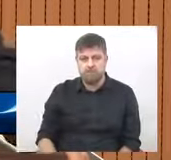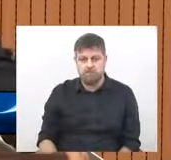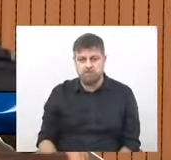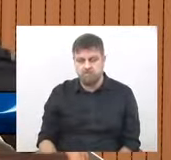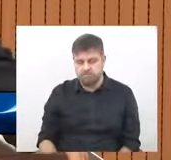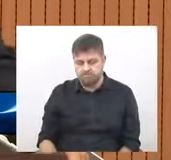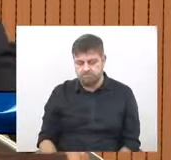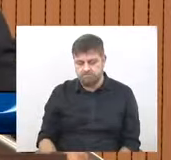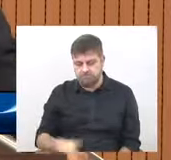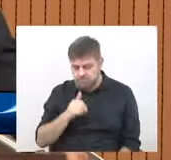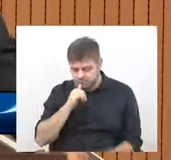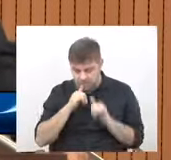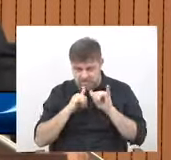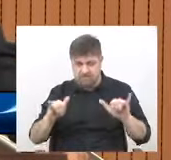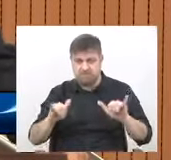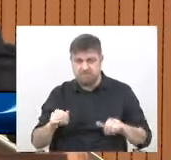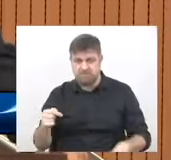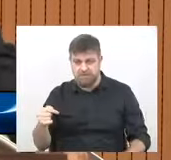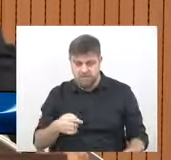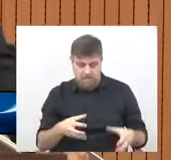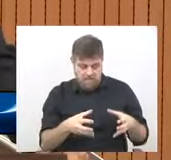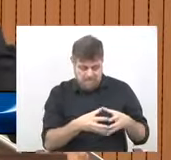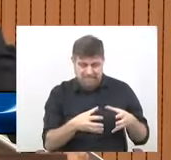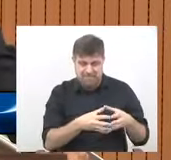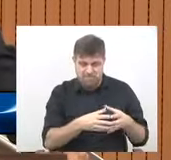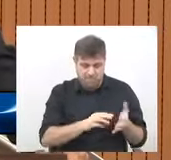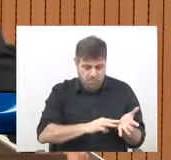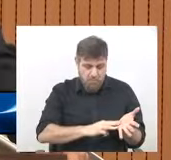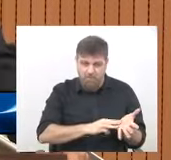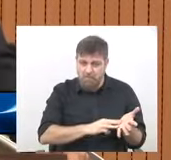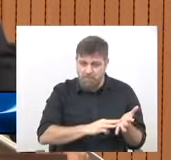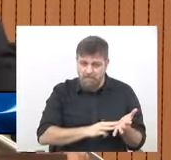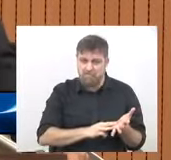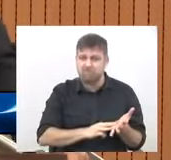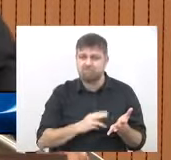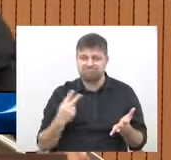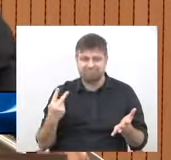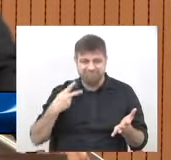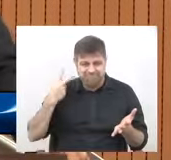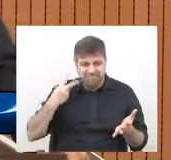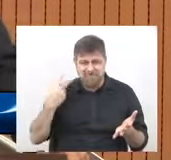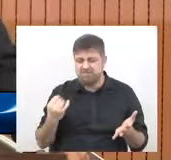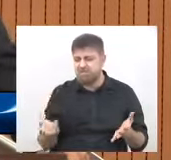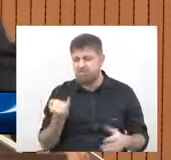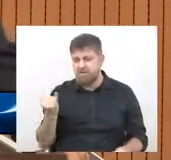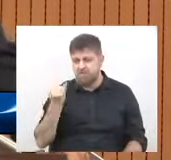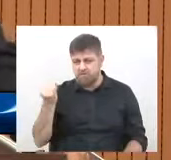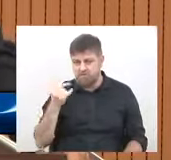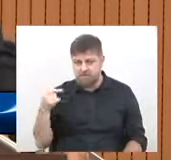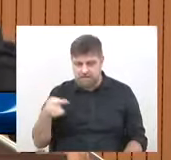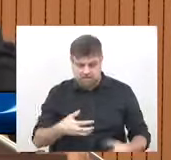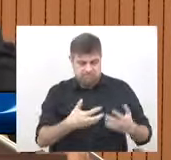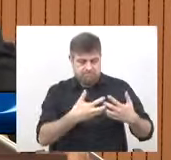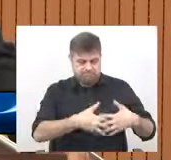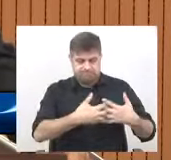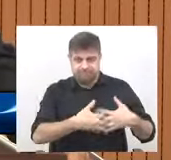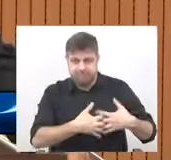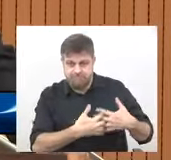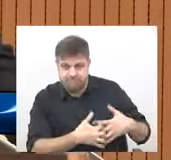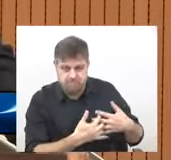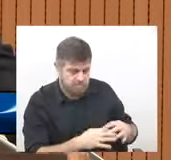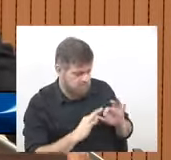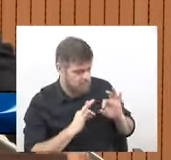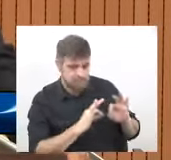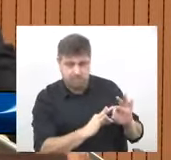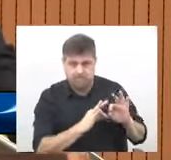a importância dos membros dessa comissão, que permitiram o bom funcionamento dessa